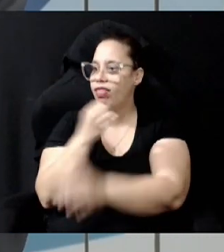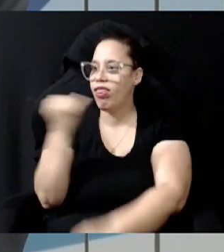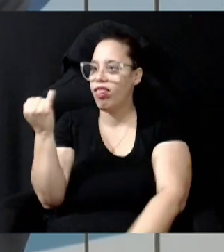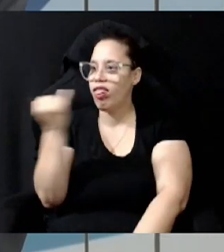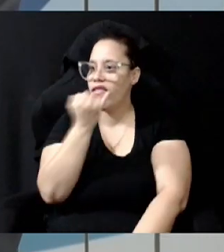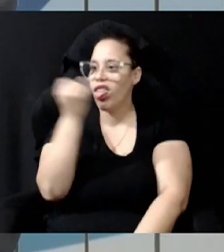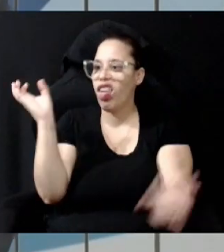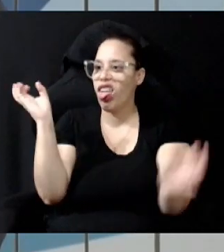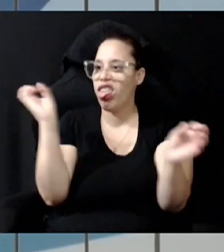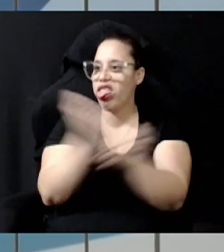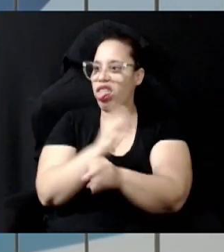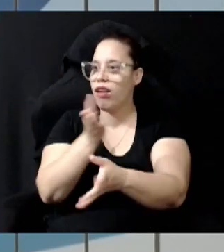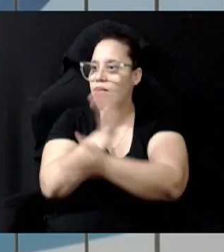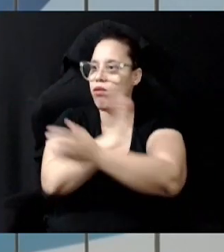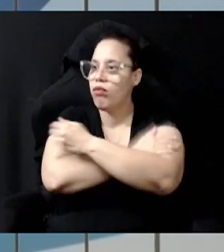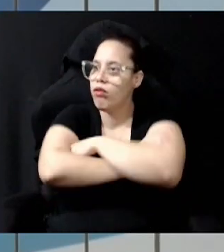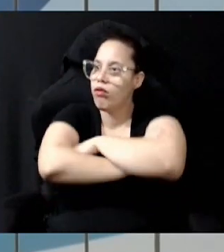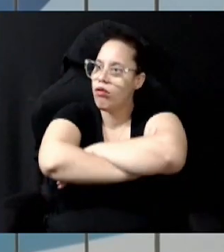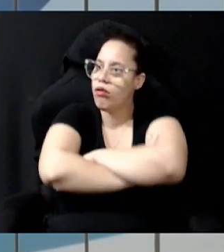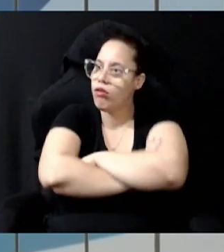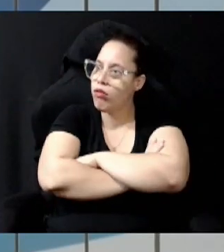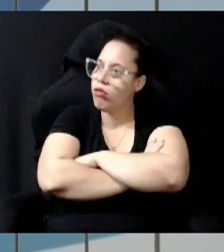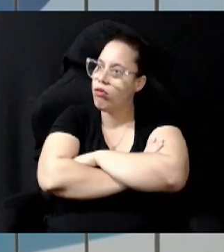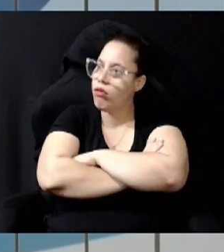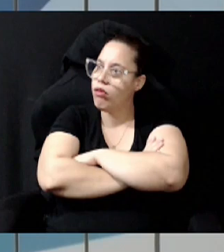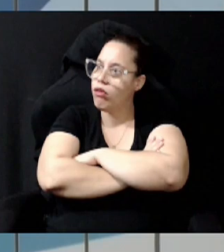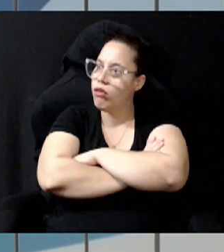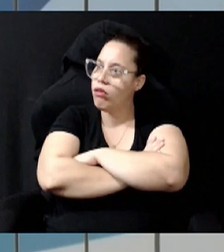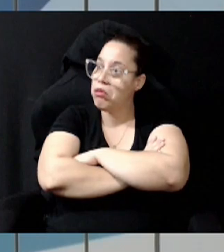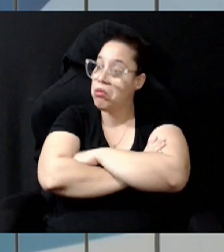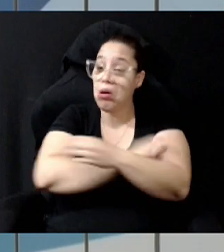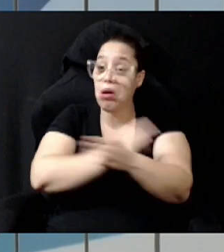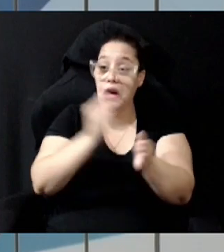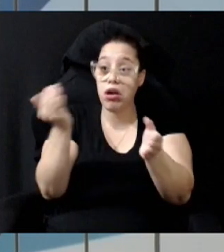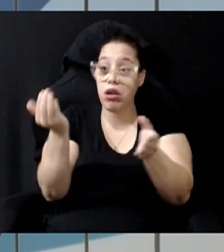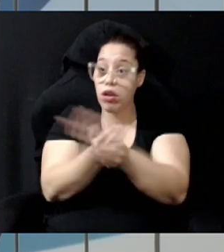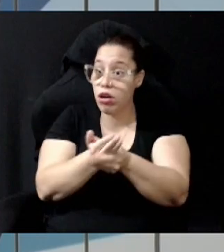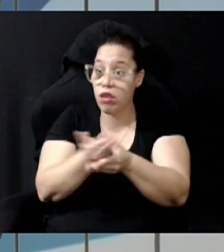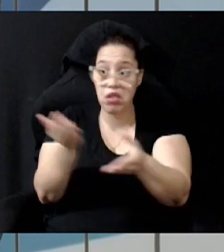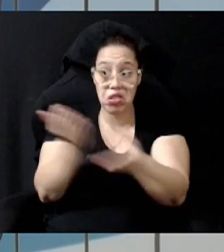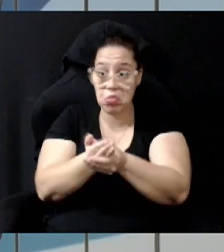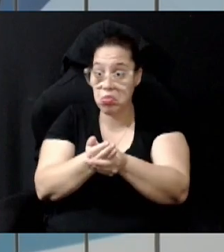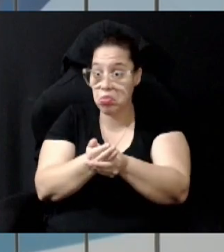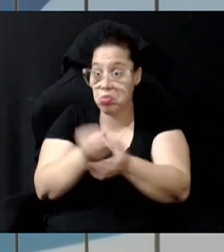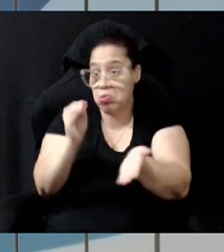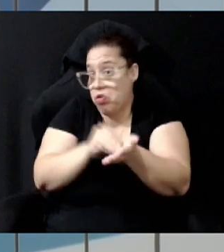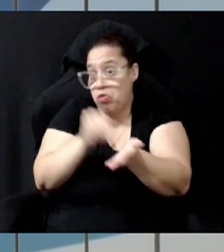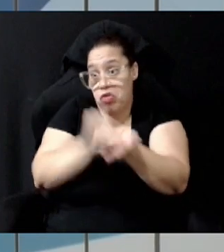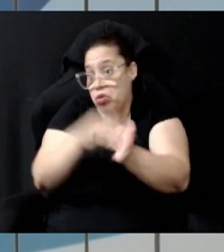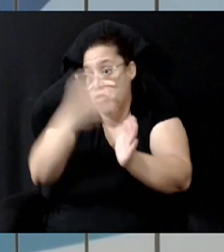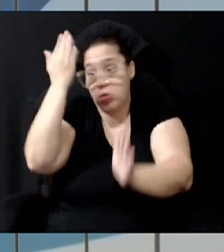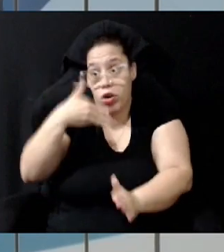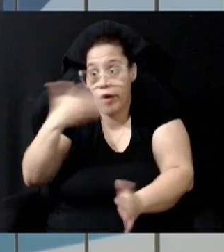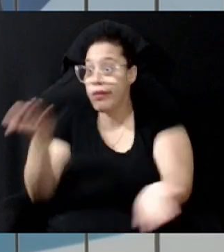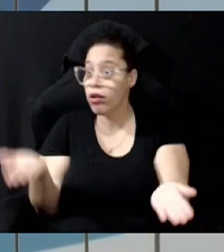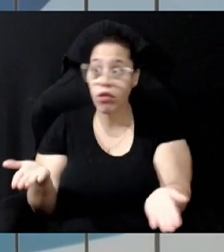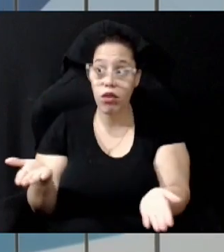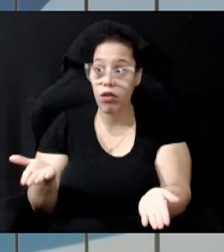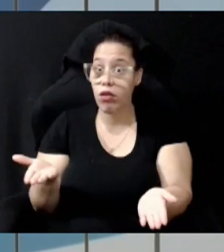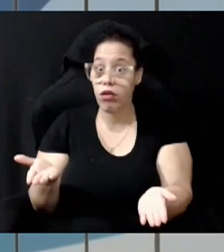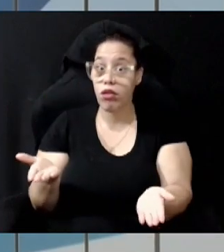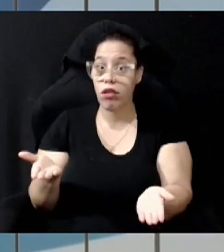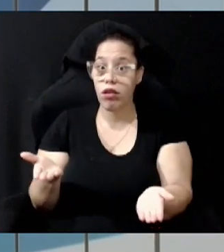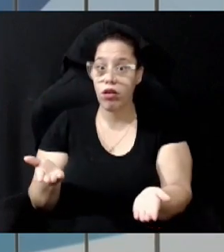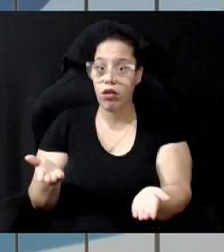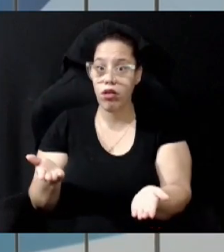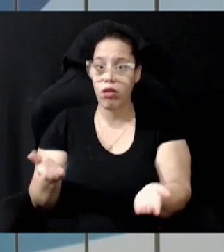maioria delas eram arquivadas por falta de fundamento. Daí eu fui perceber por quê, né? Eu percebi por